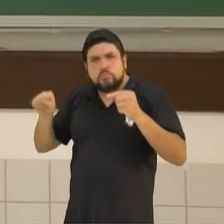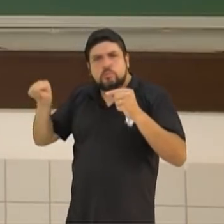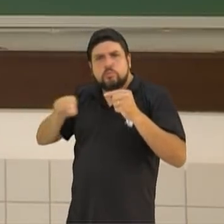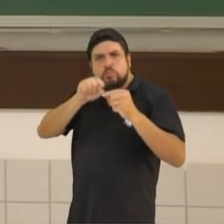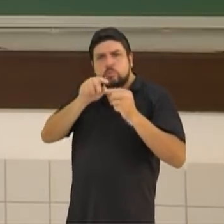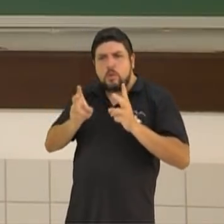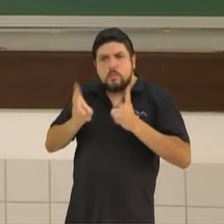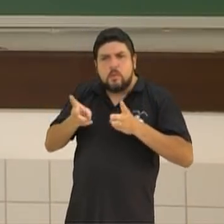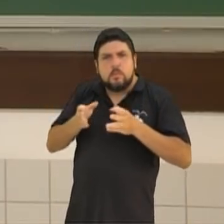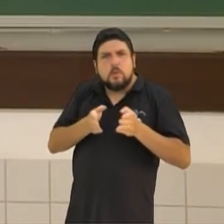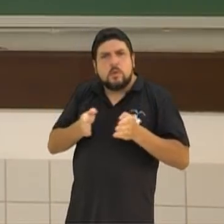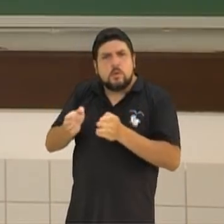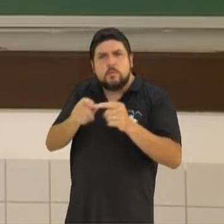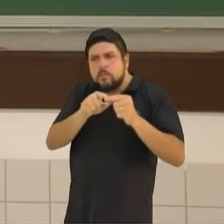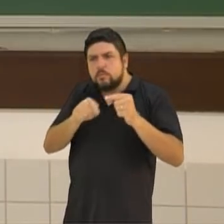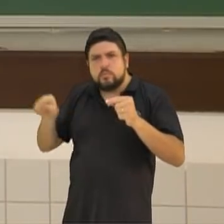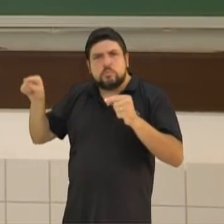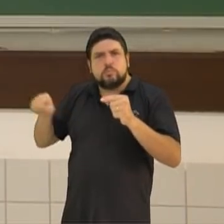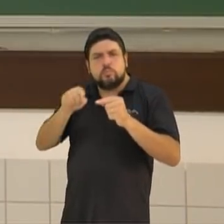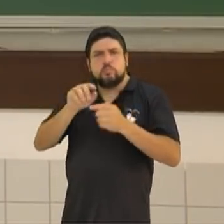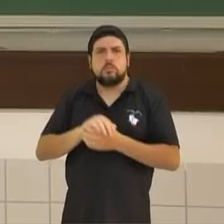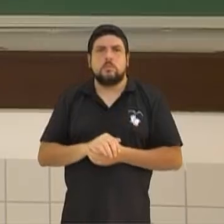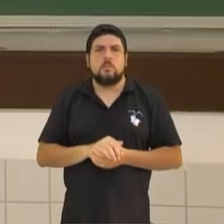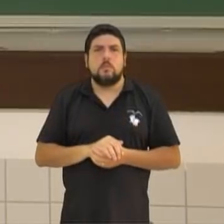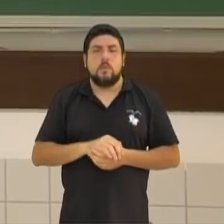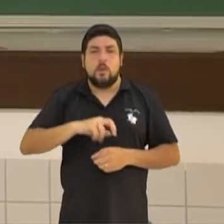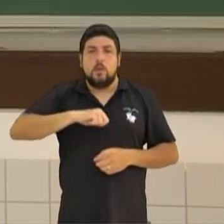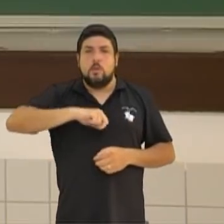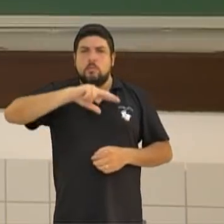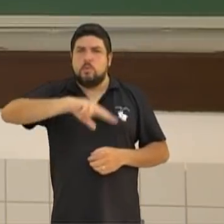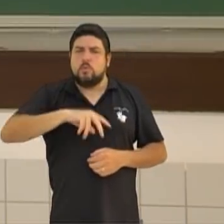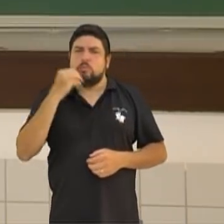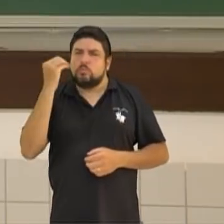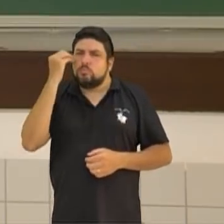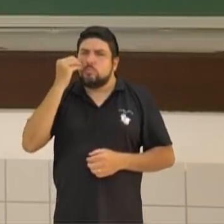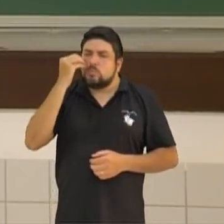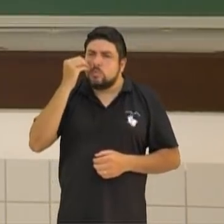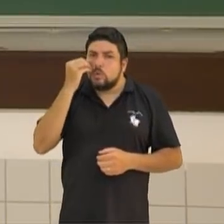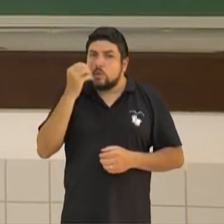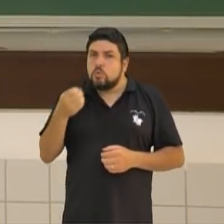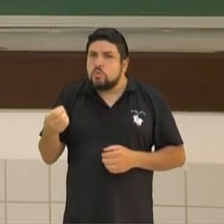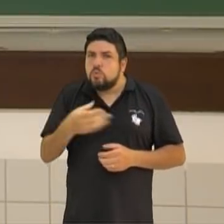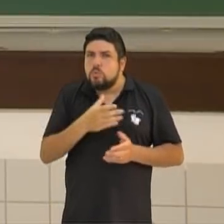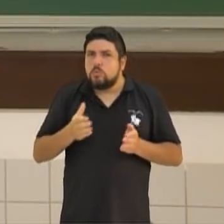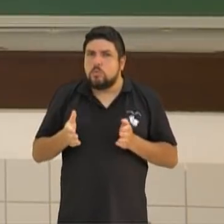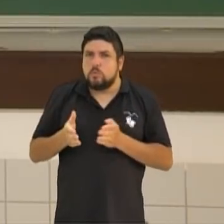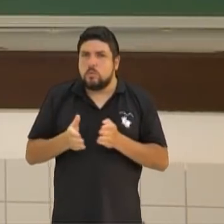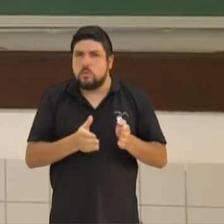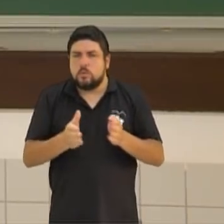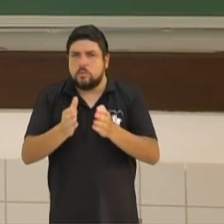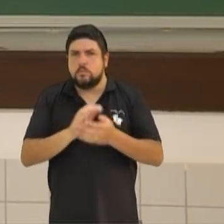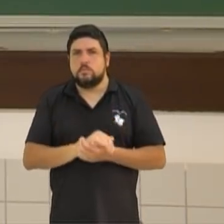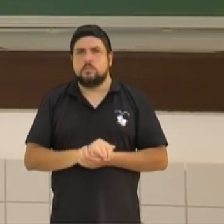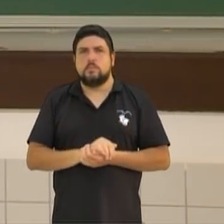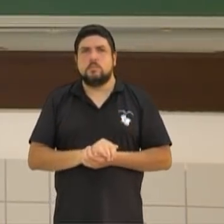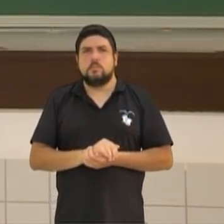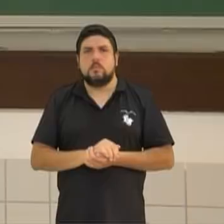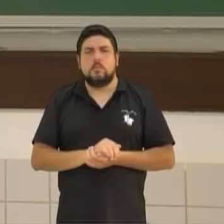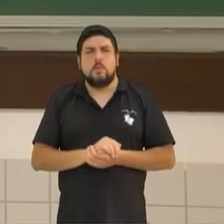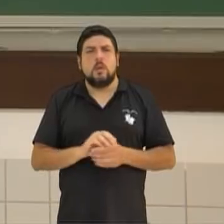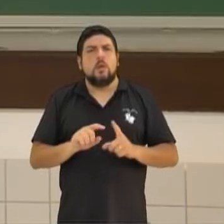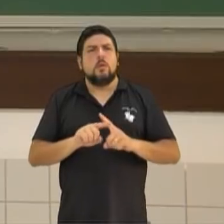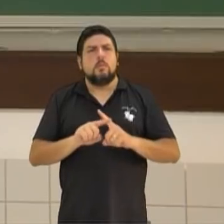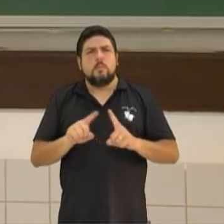vai ser o grande objetivo, sair dessa rota, achar um caminho novo. Mas por que as especiarias eram